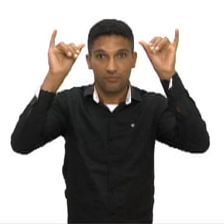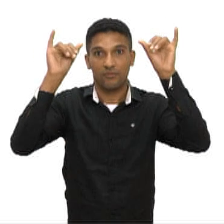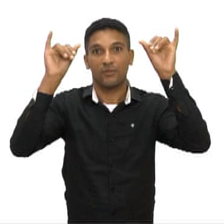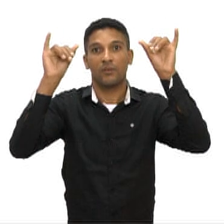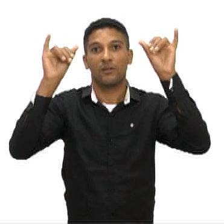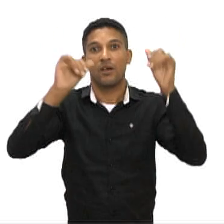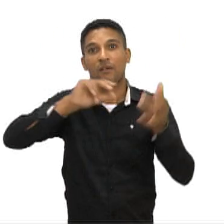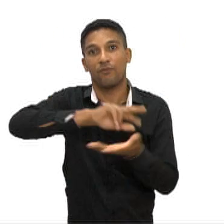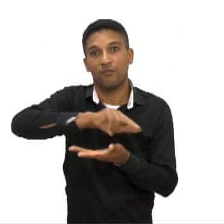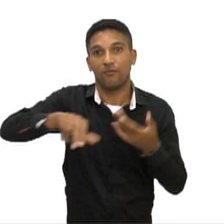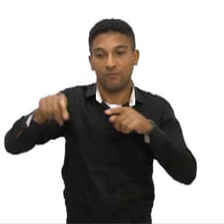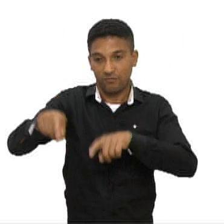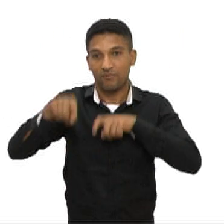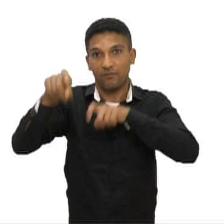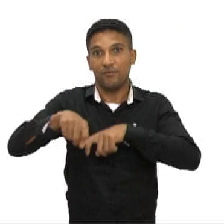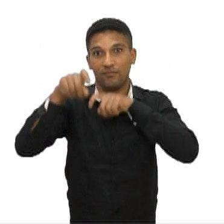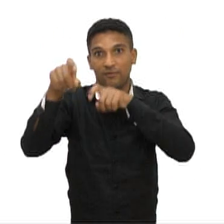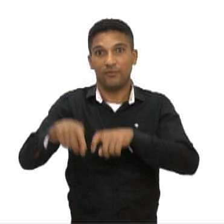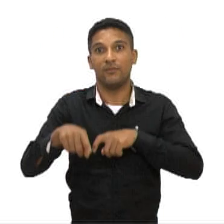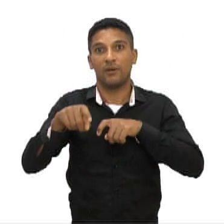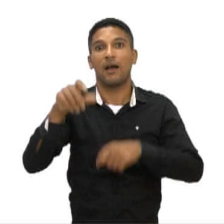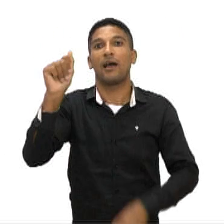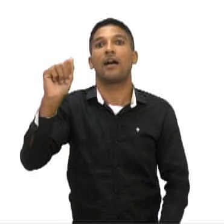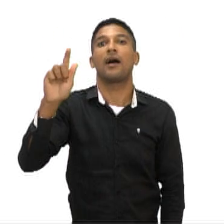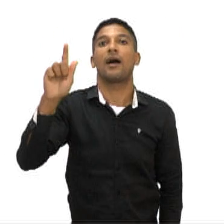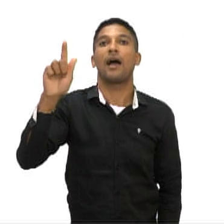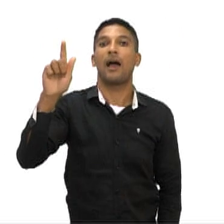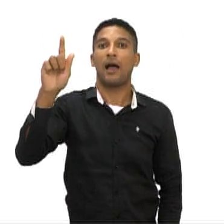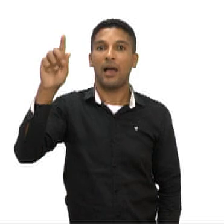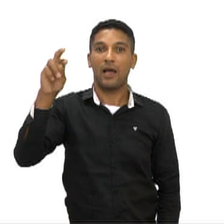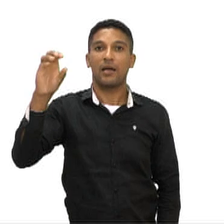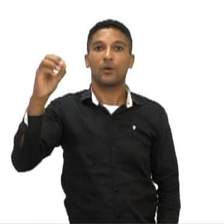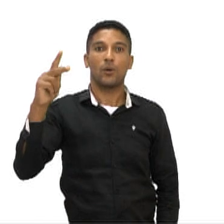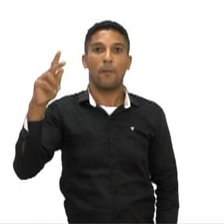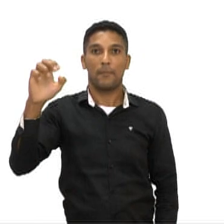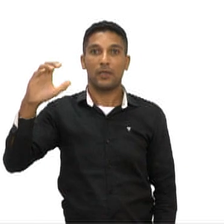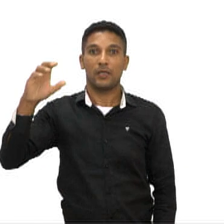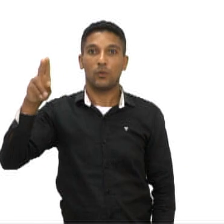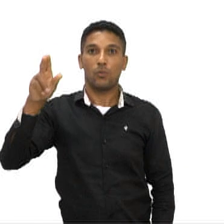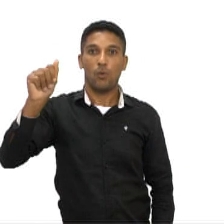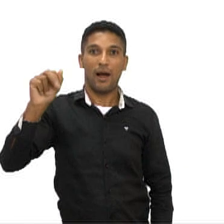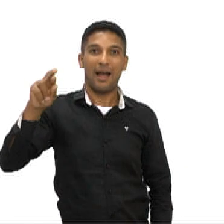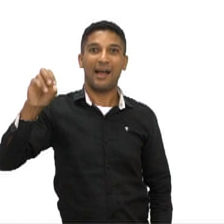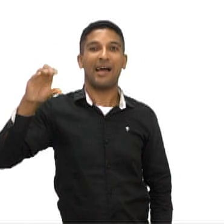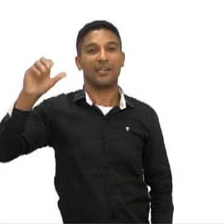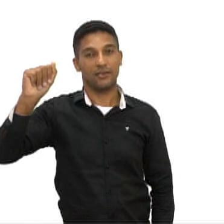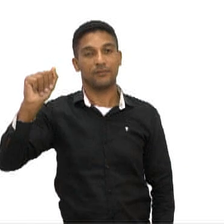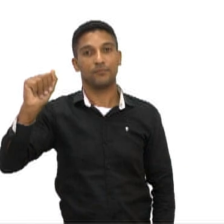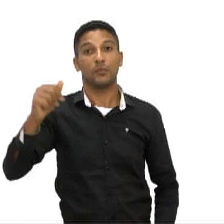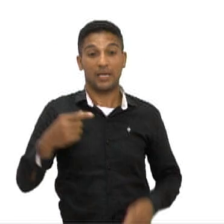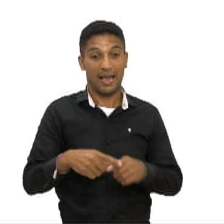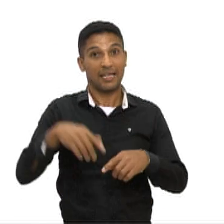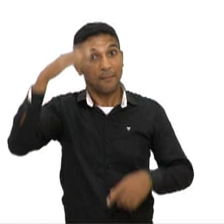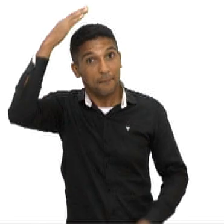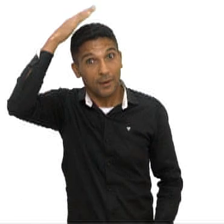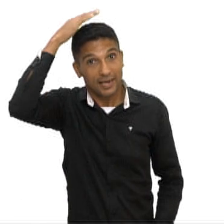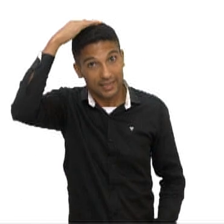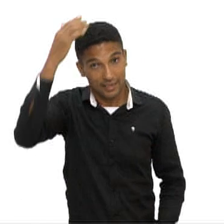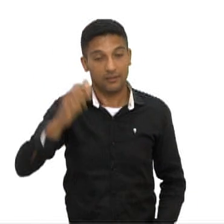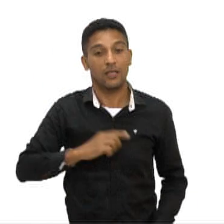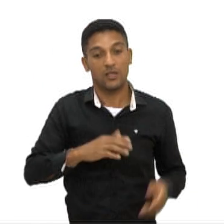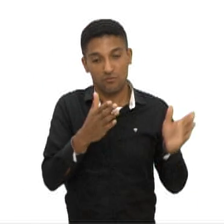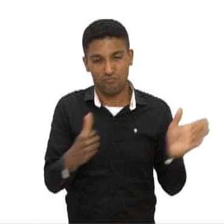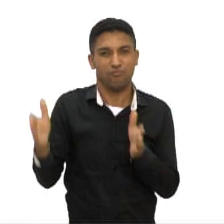mais variados possíveis e pela pecuária, o que torna-se o estado do Paraná um grande